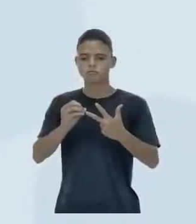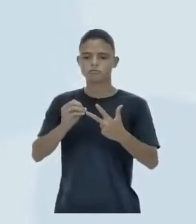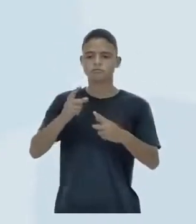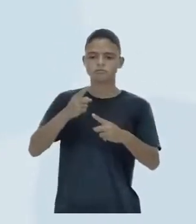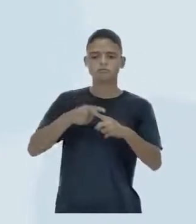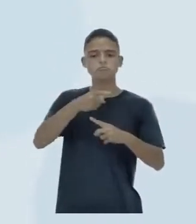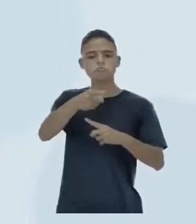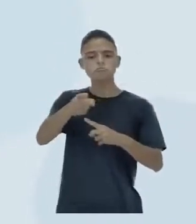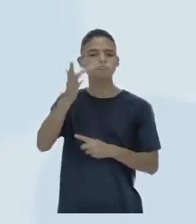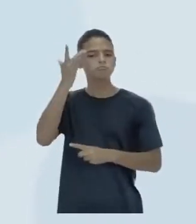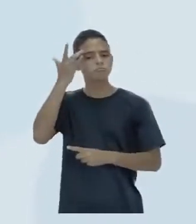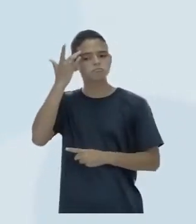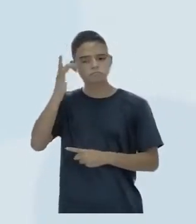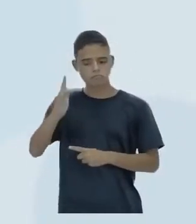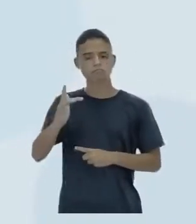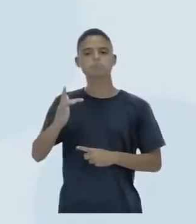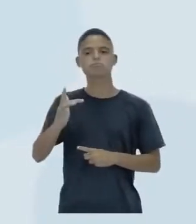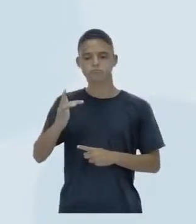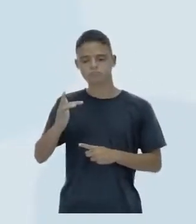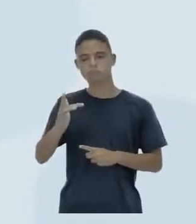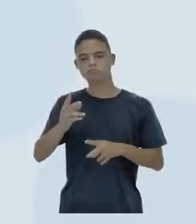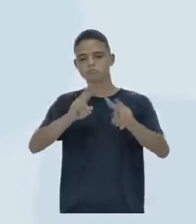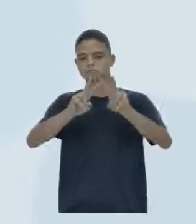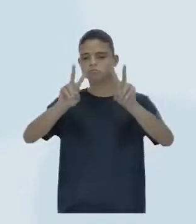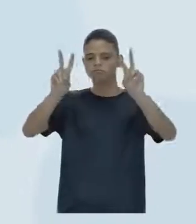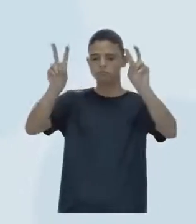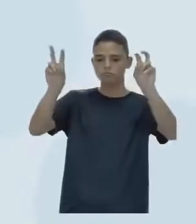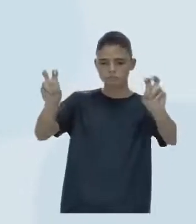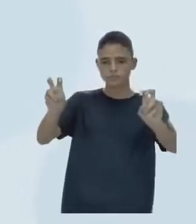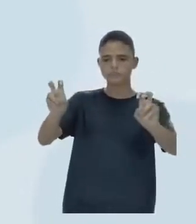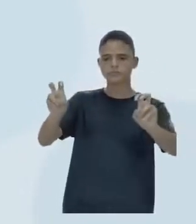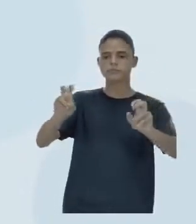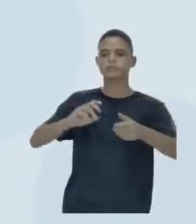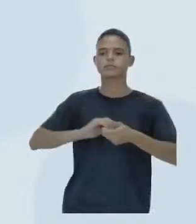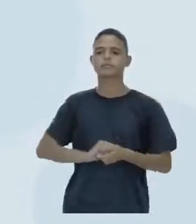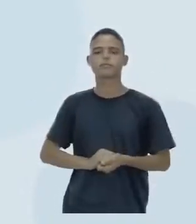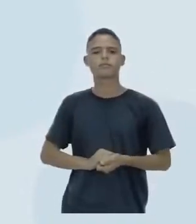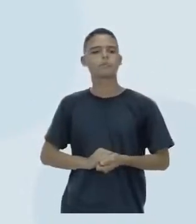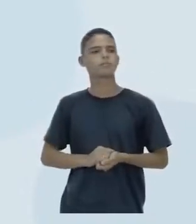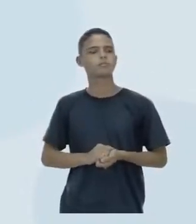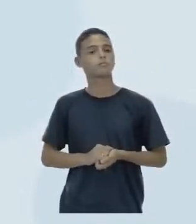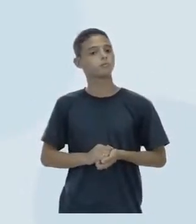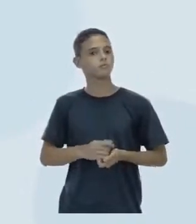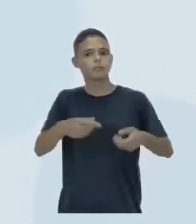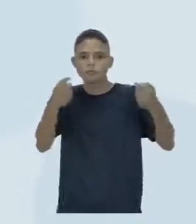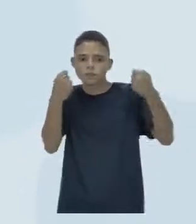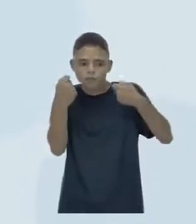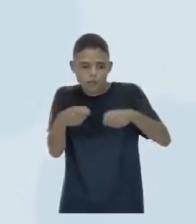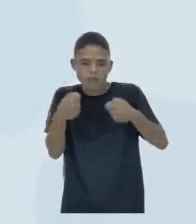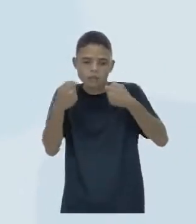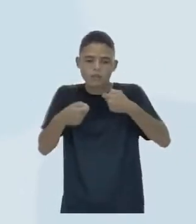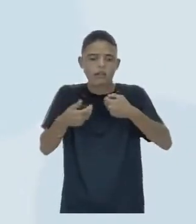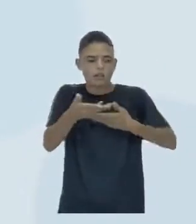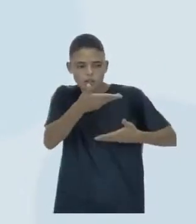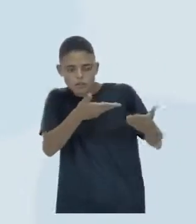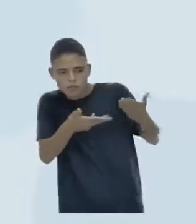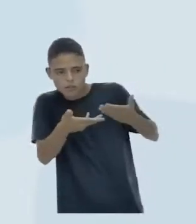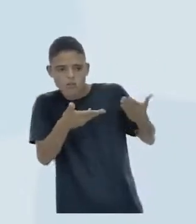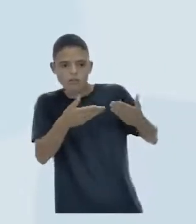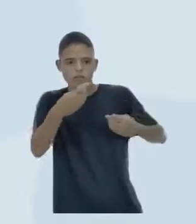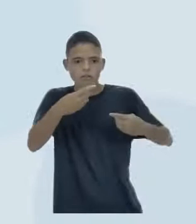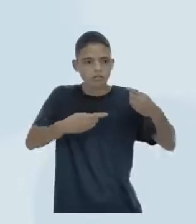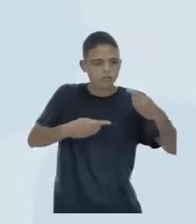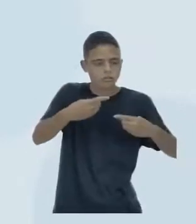acha que um tema... Por que esses assuntos que vocês escolheram agora? Por que você acha que um assunto merece ser debatido por cerca de 6 milhões